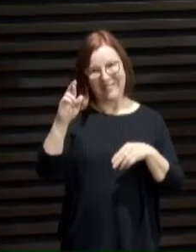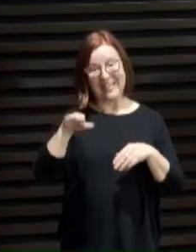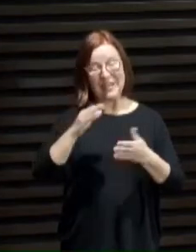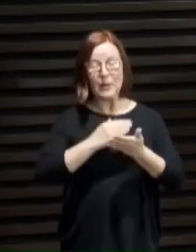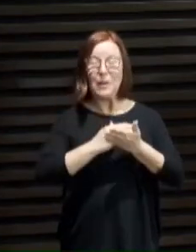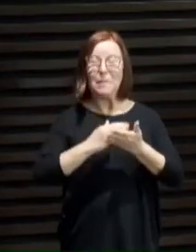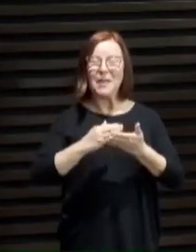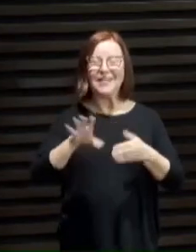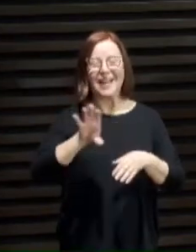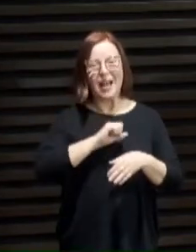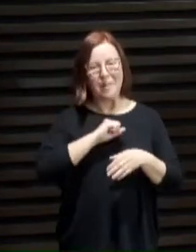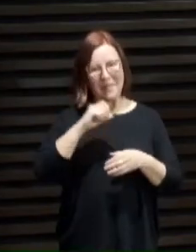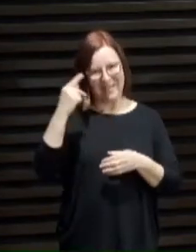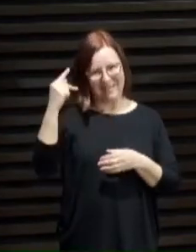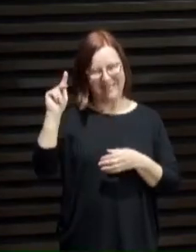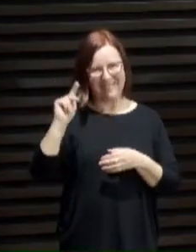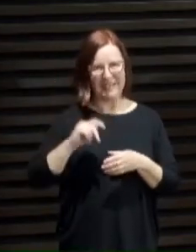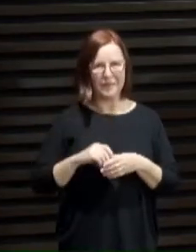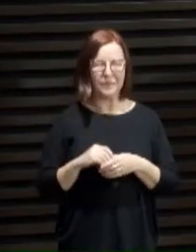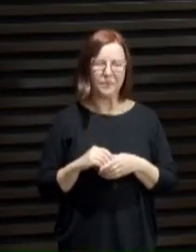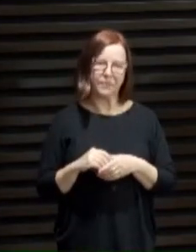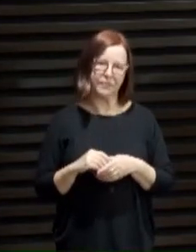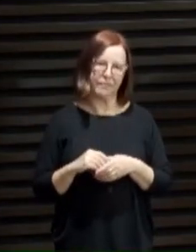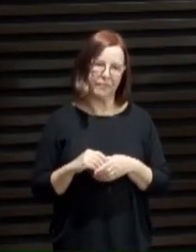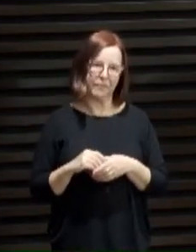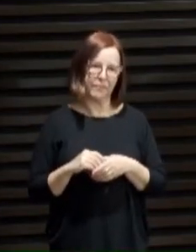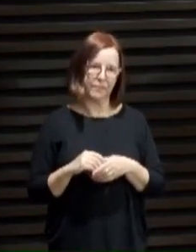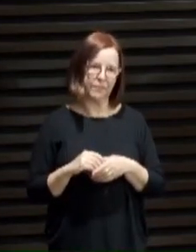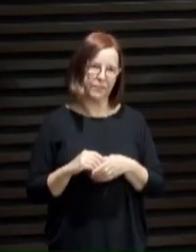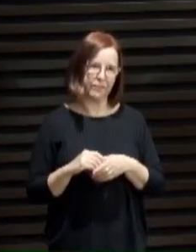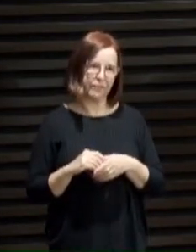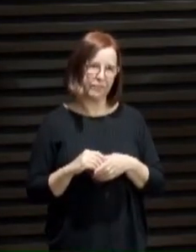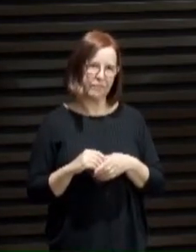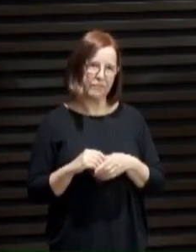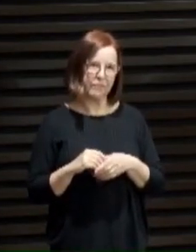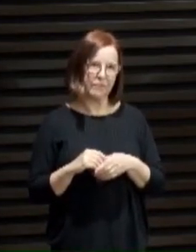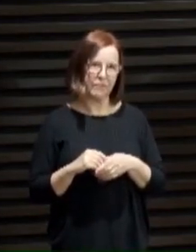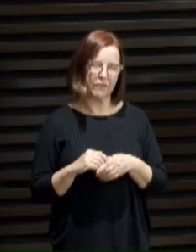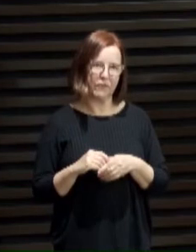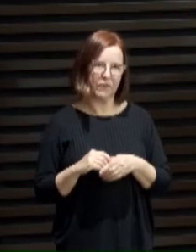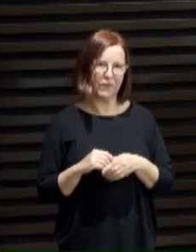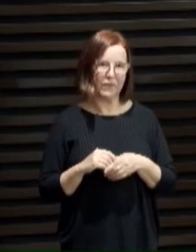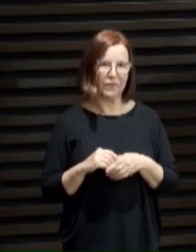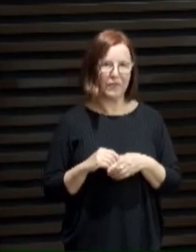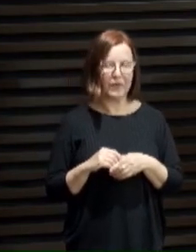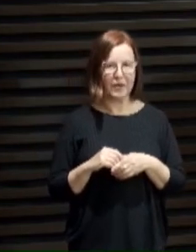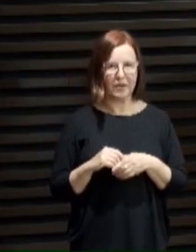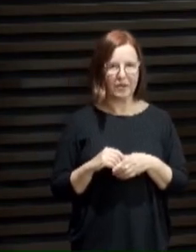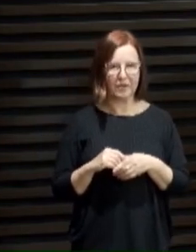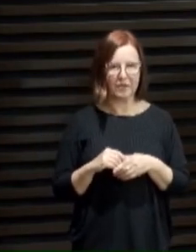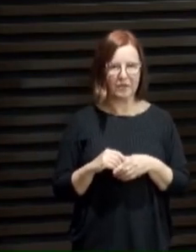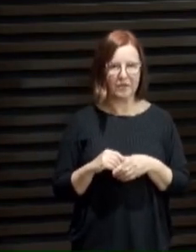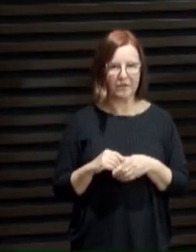por que você ama o Senhor? Você ama o Senhor porque Ele te cobriu de bens?